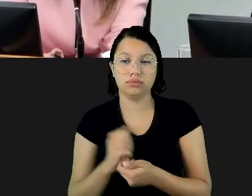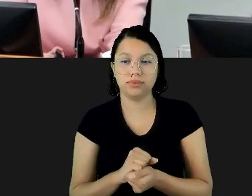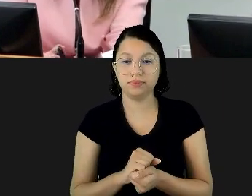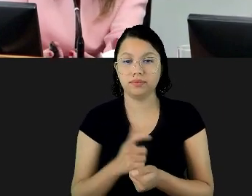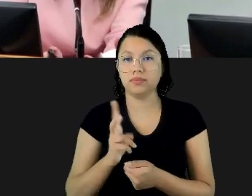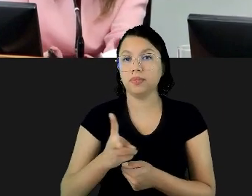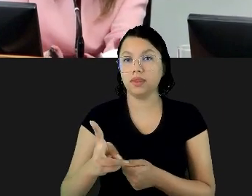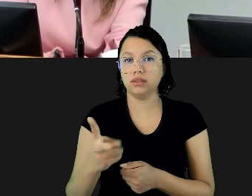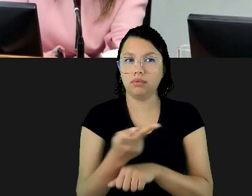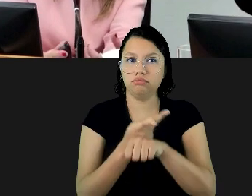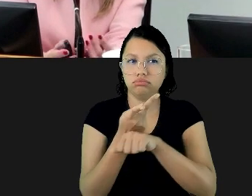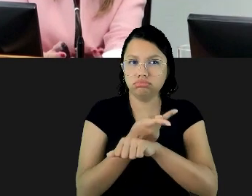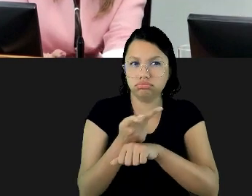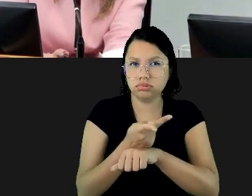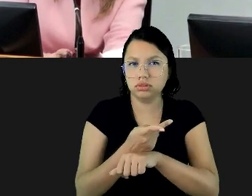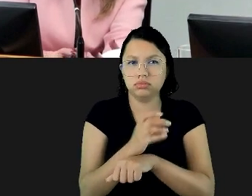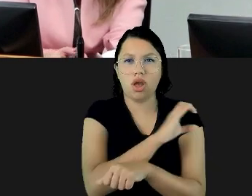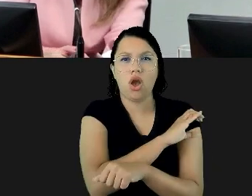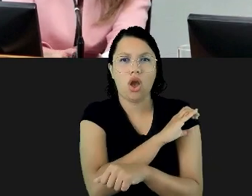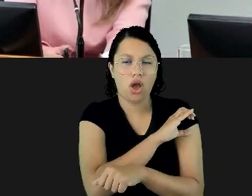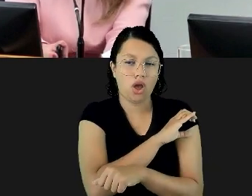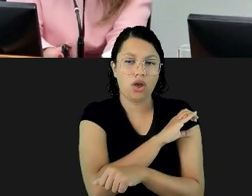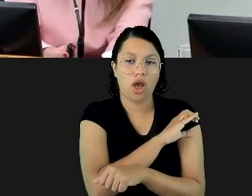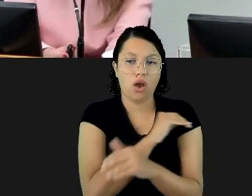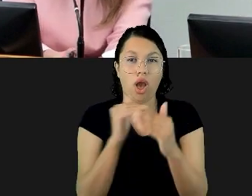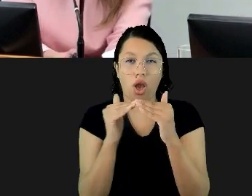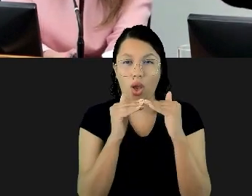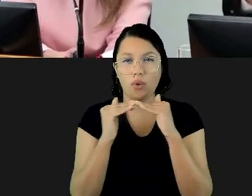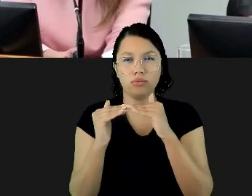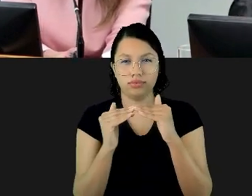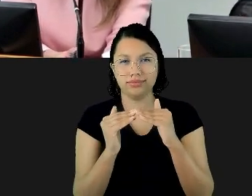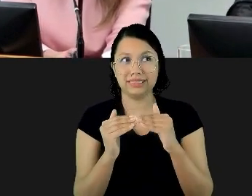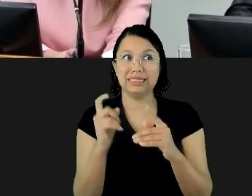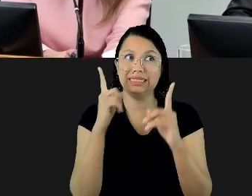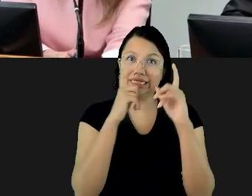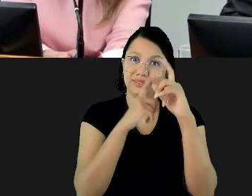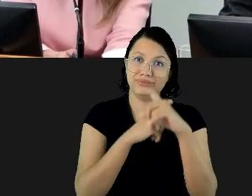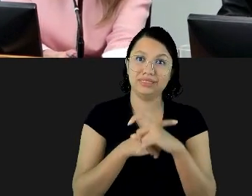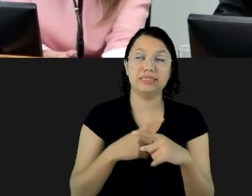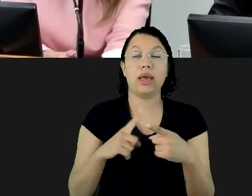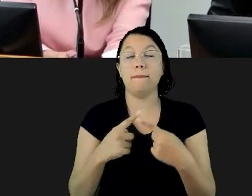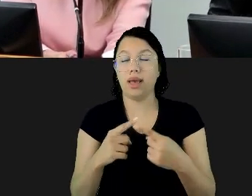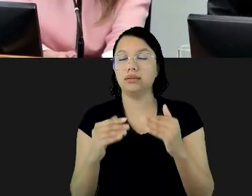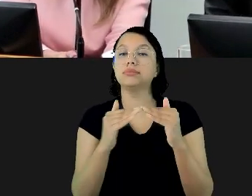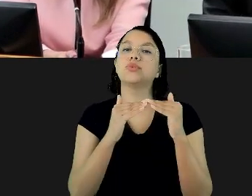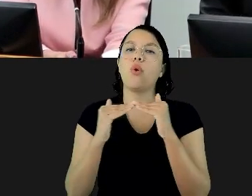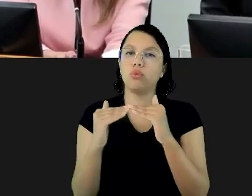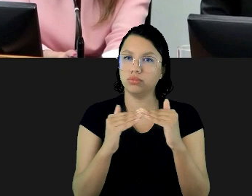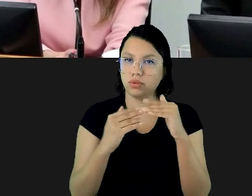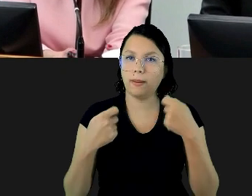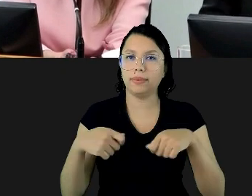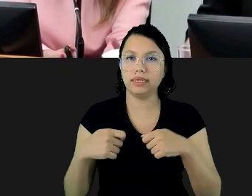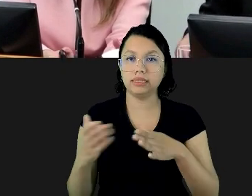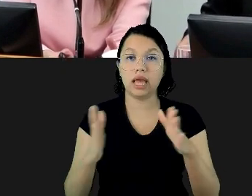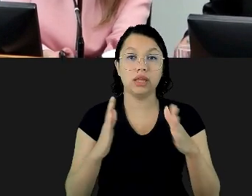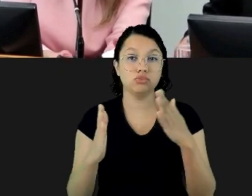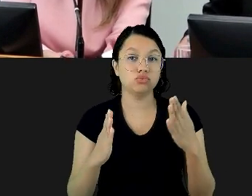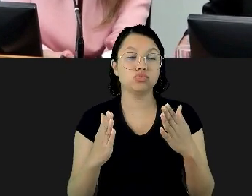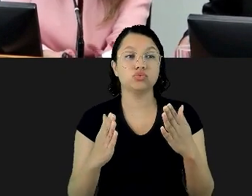e um consenso, que é difícil, mas enfim, um consenso entre os países, que é fundamental, já que há